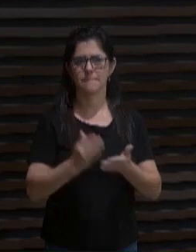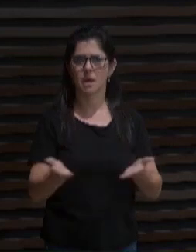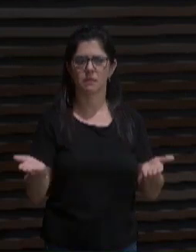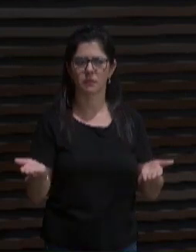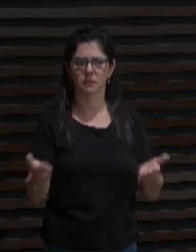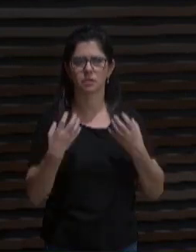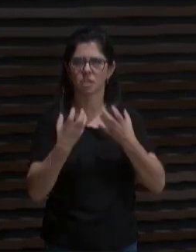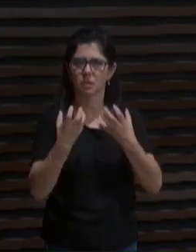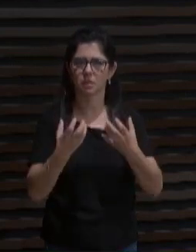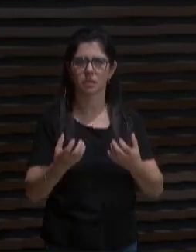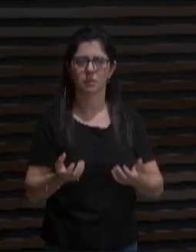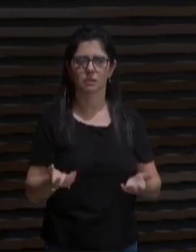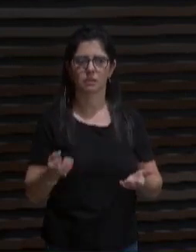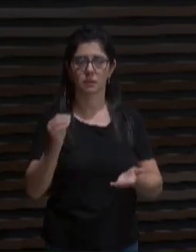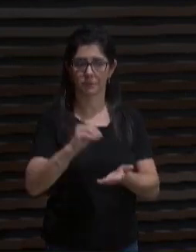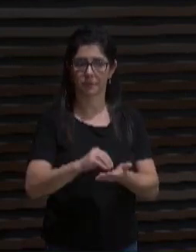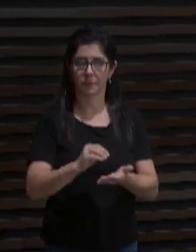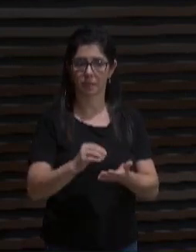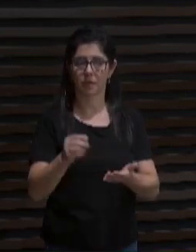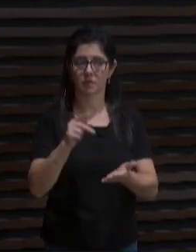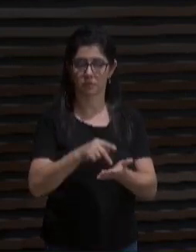não entrega. Vai entregar?